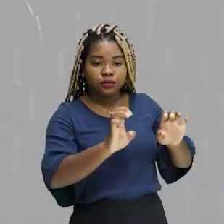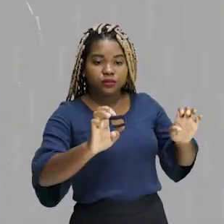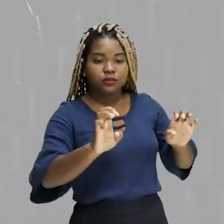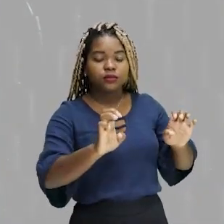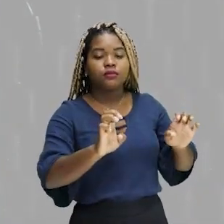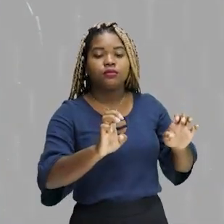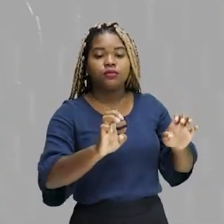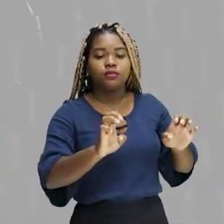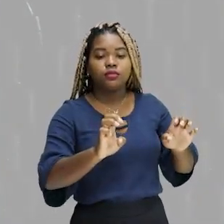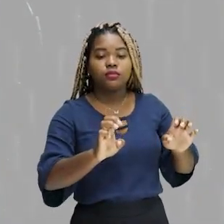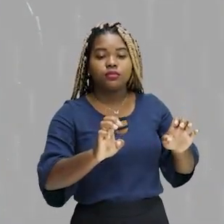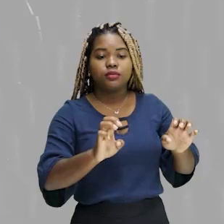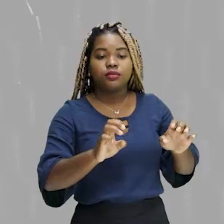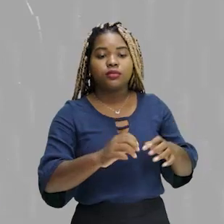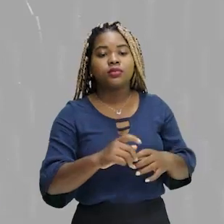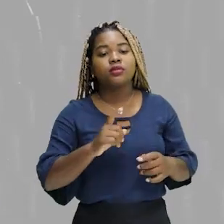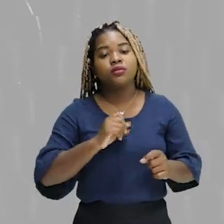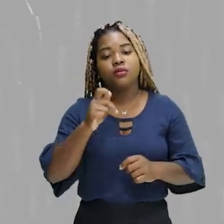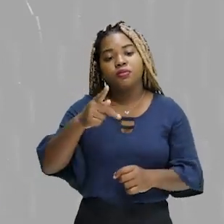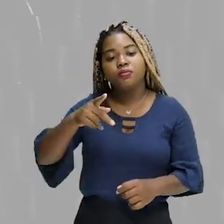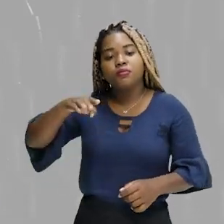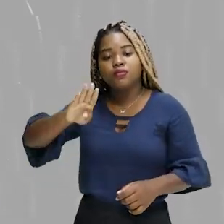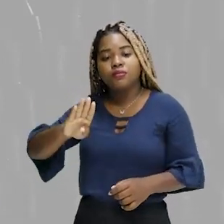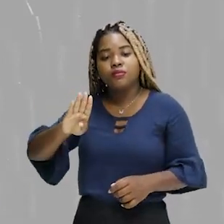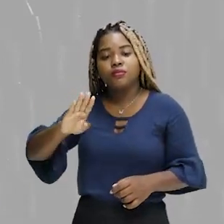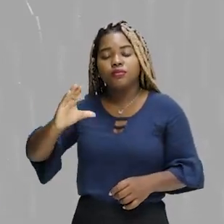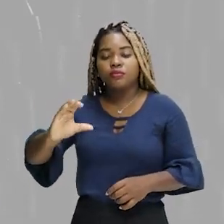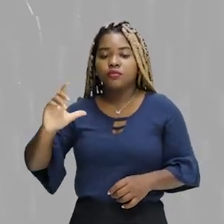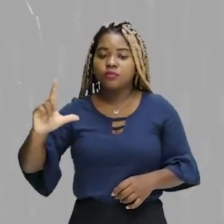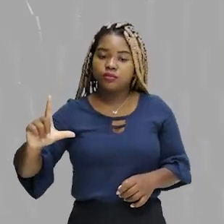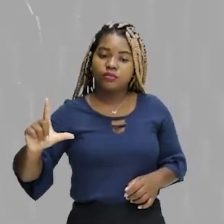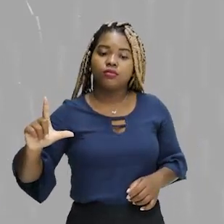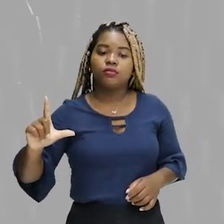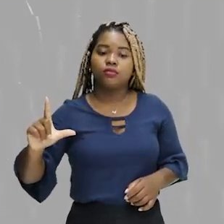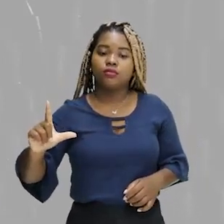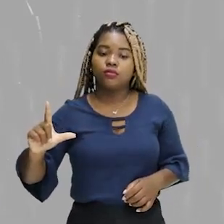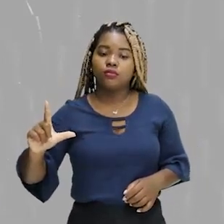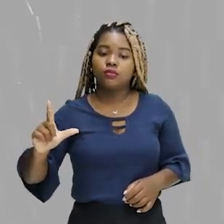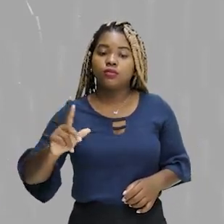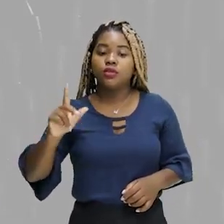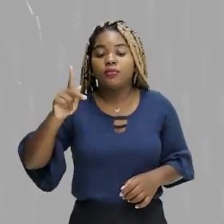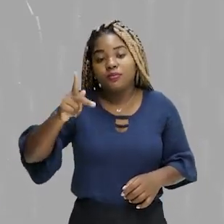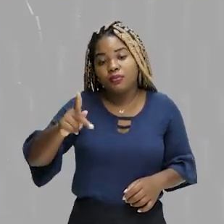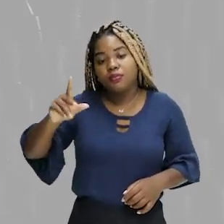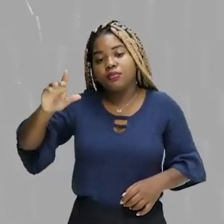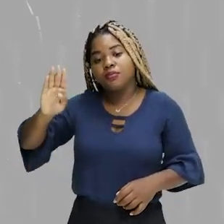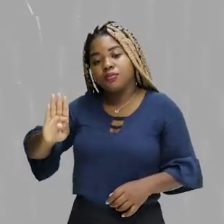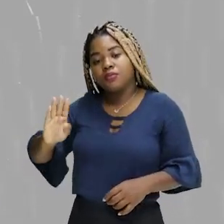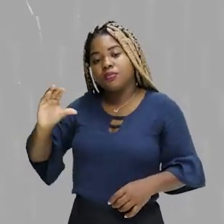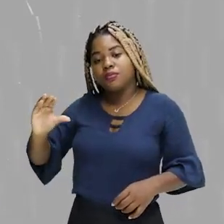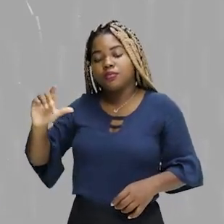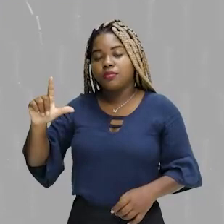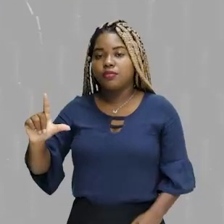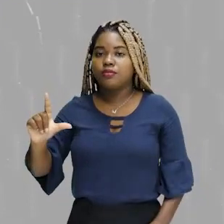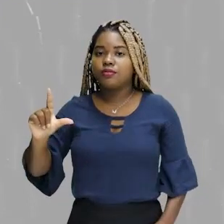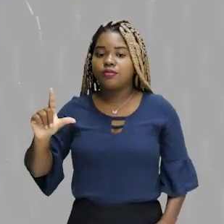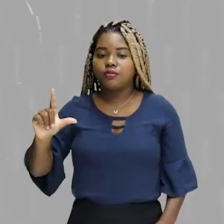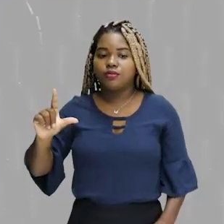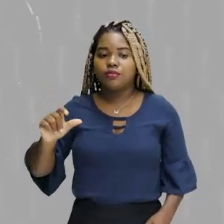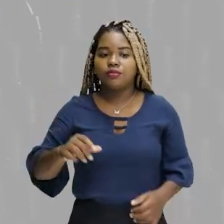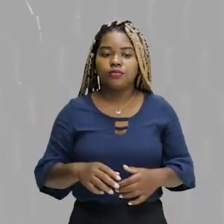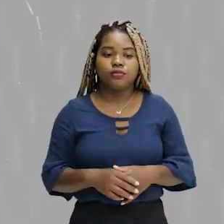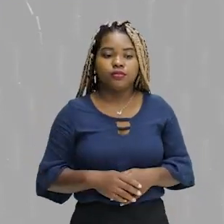reação cloreto de chumbo reagindo com cloro, gerando tetracloreto de chumbo. Calcule